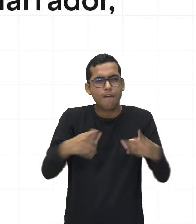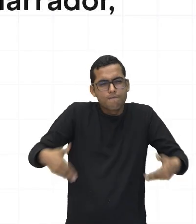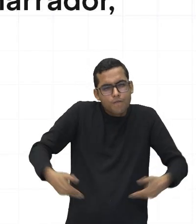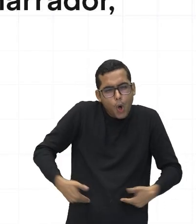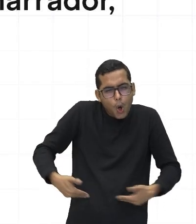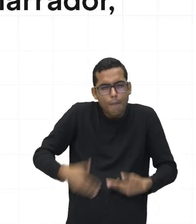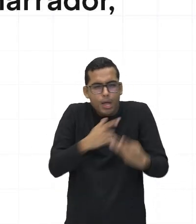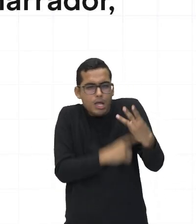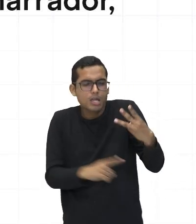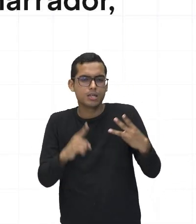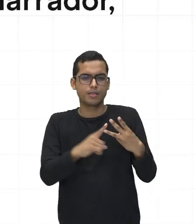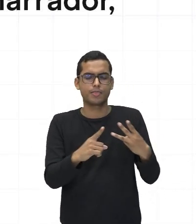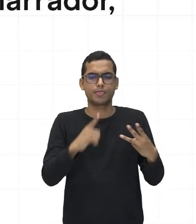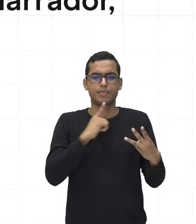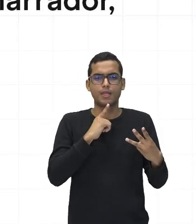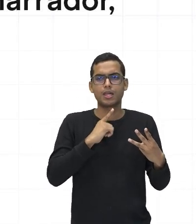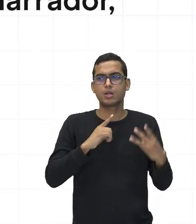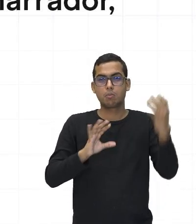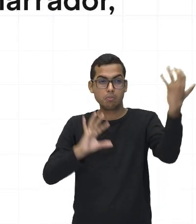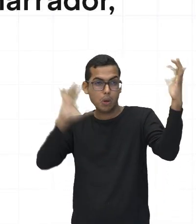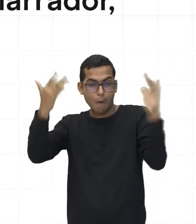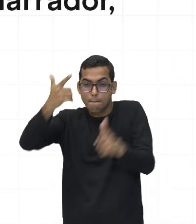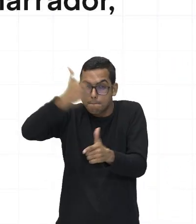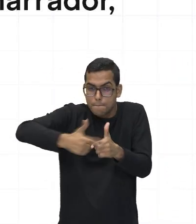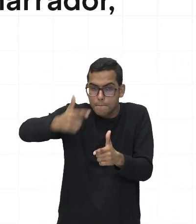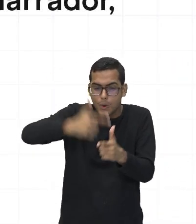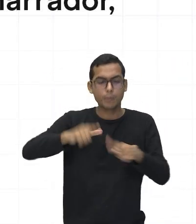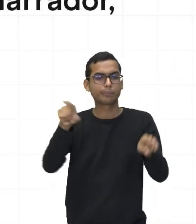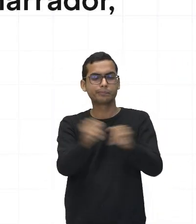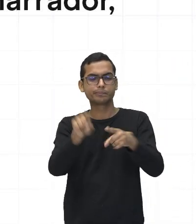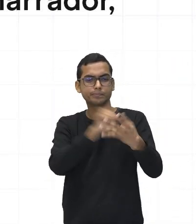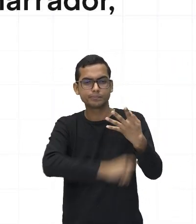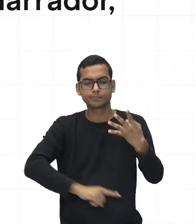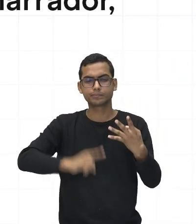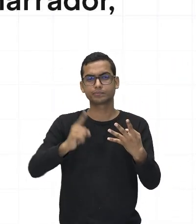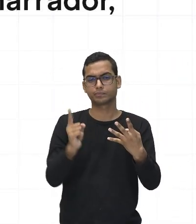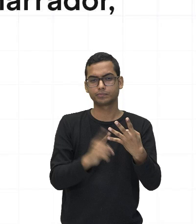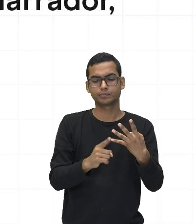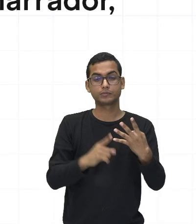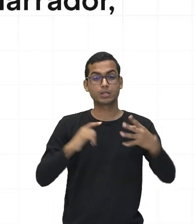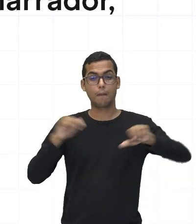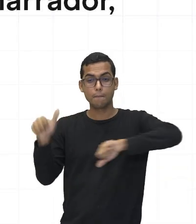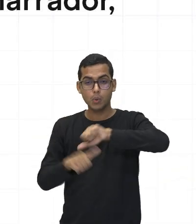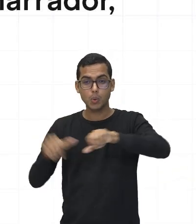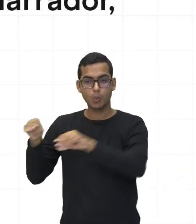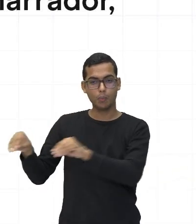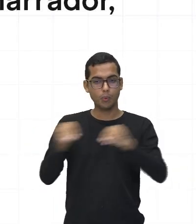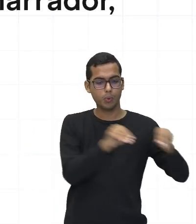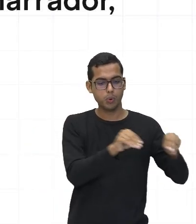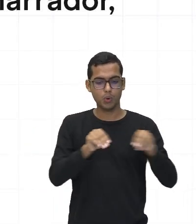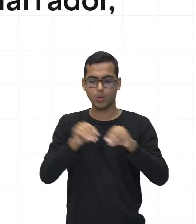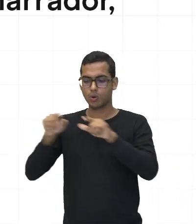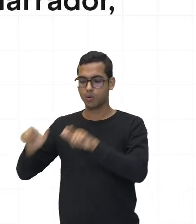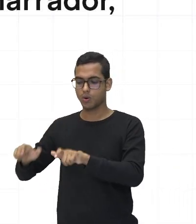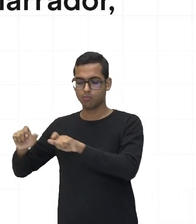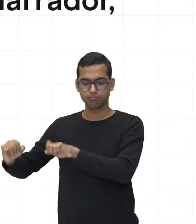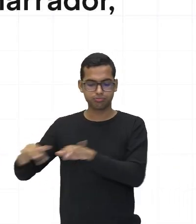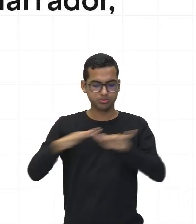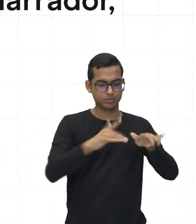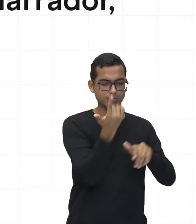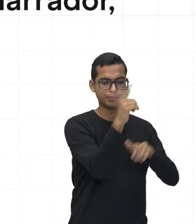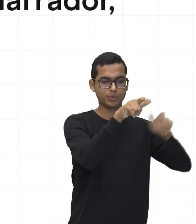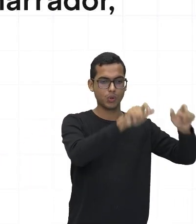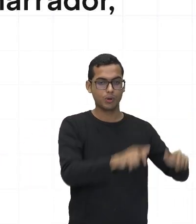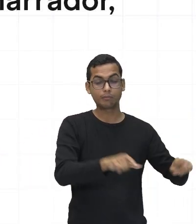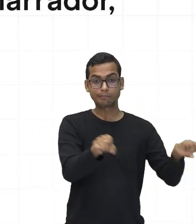povo está enfrentando alguma catástrofe climática, se o povo está mudando, migrando de um lugar para o outro, se aquele